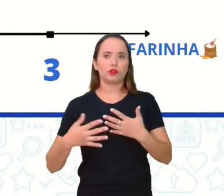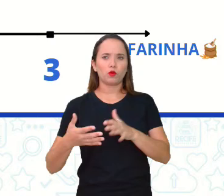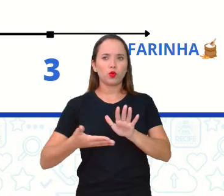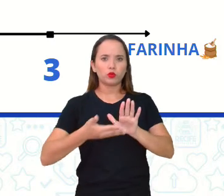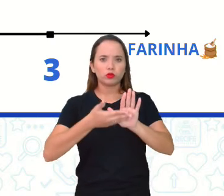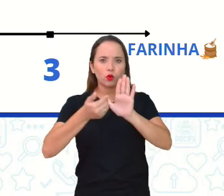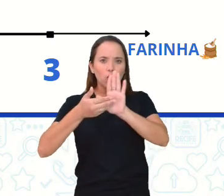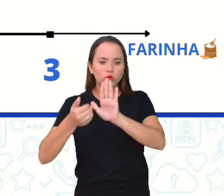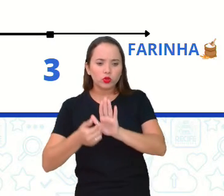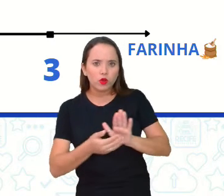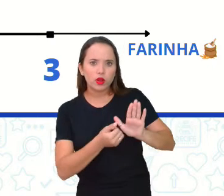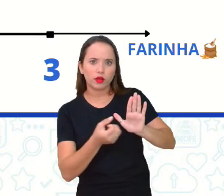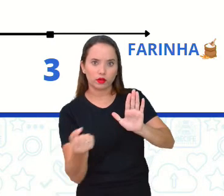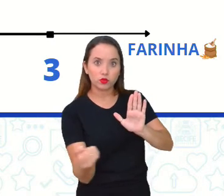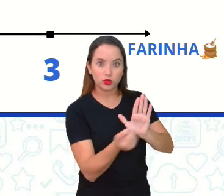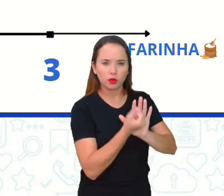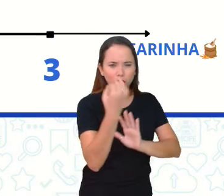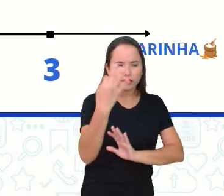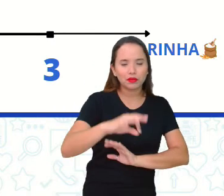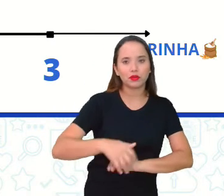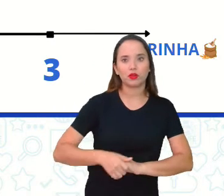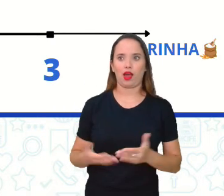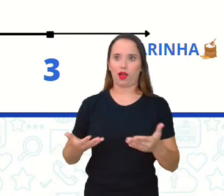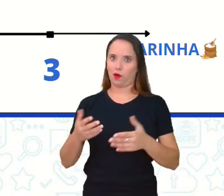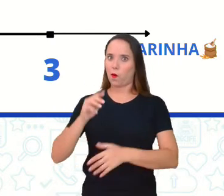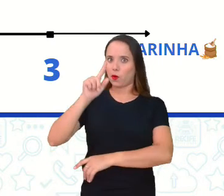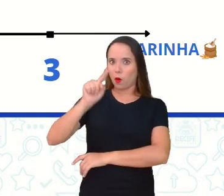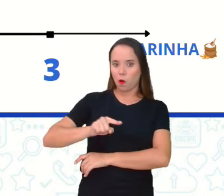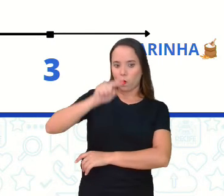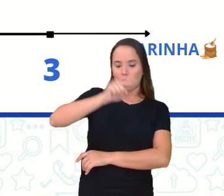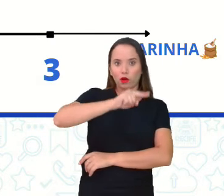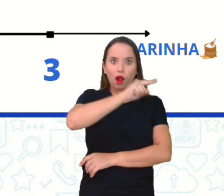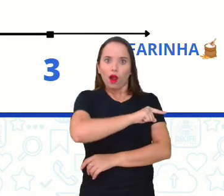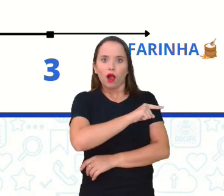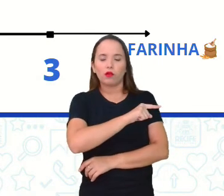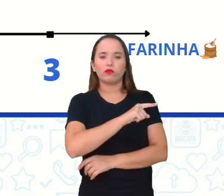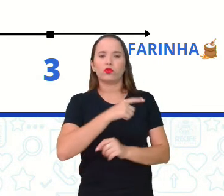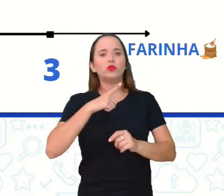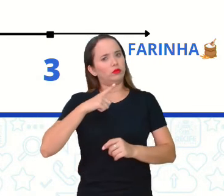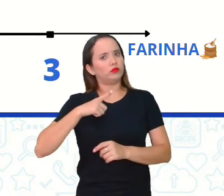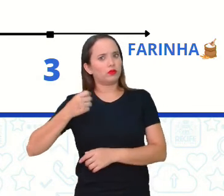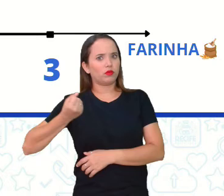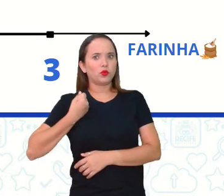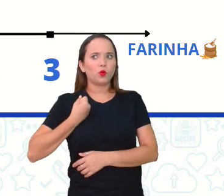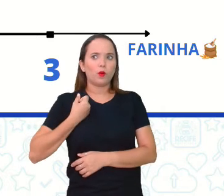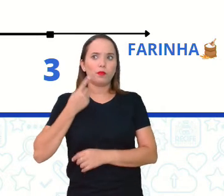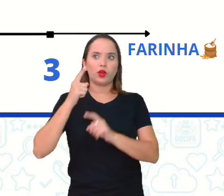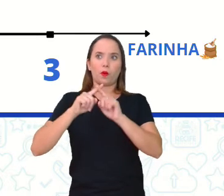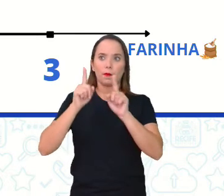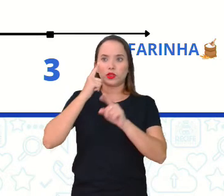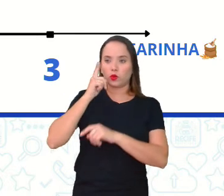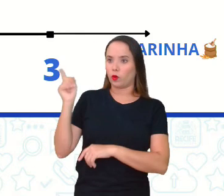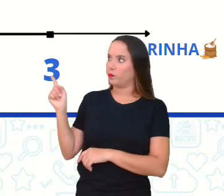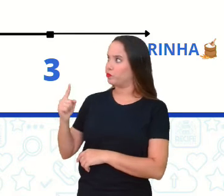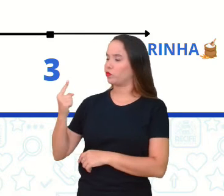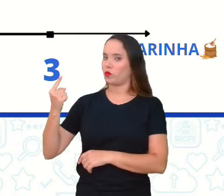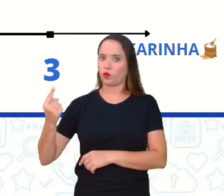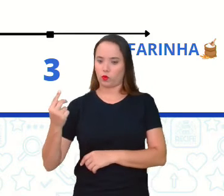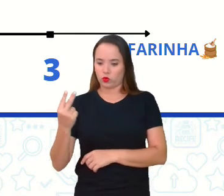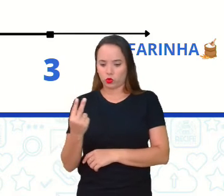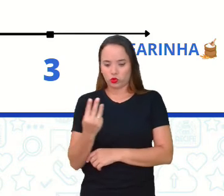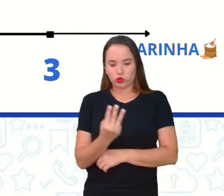aos poucos, né? Observa que esse meu gráfico agora, ele, apesar de ter os números ali, ó, 1, 2,